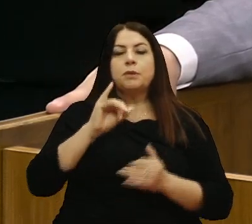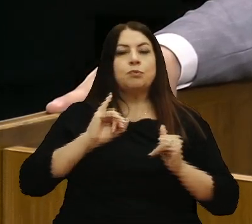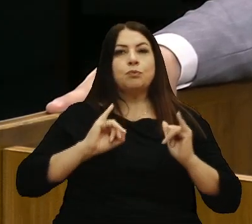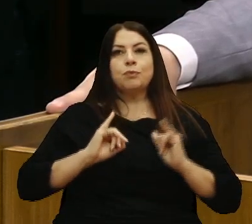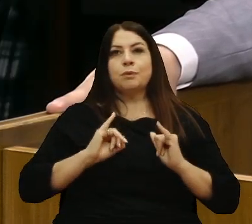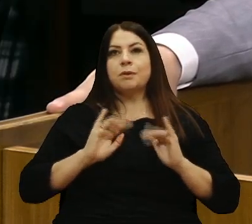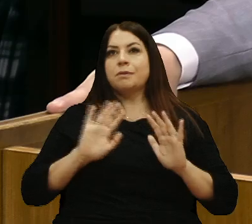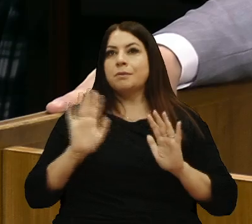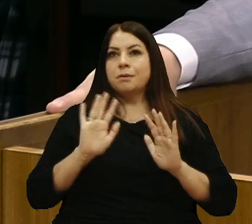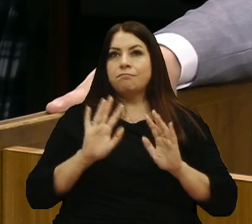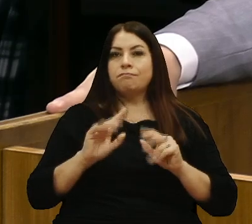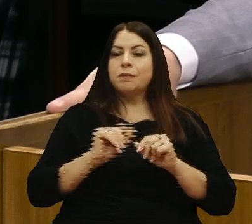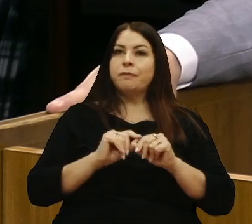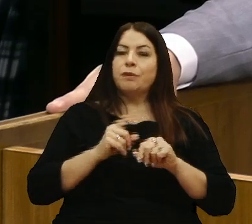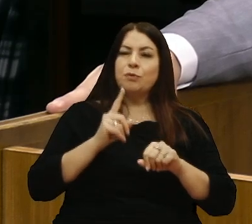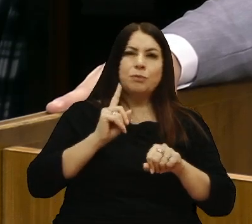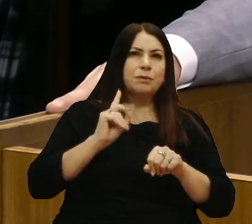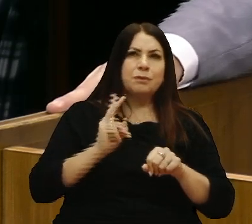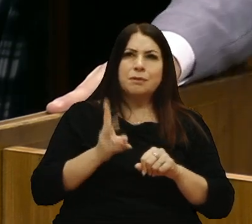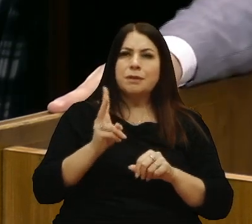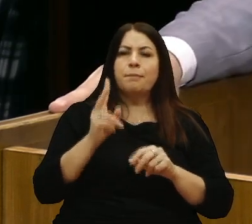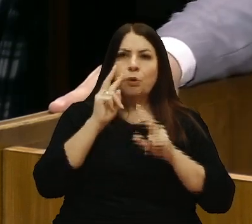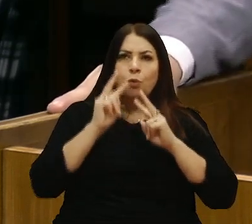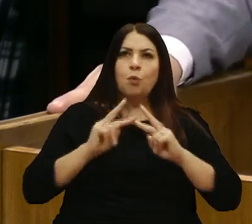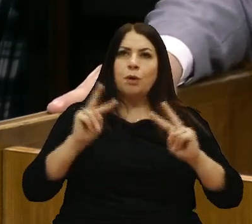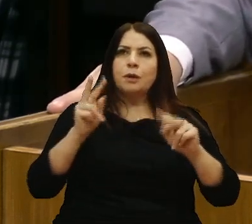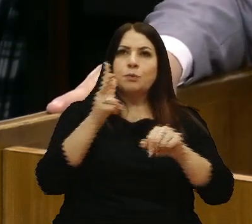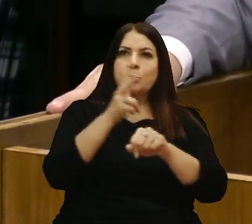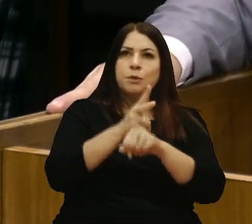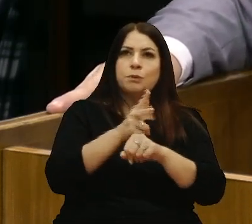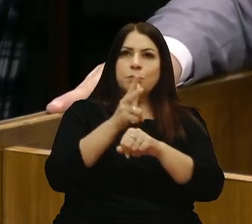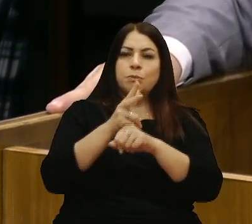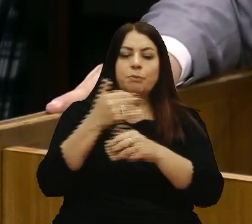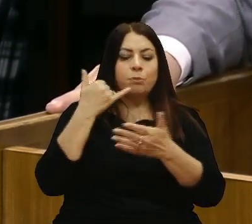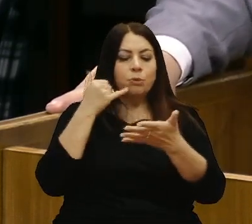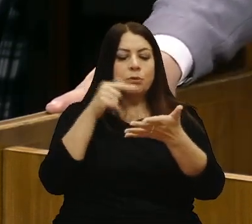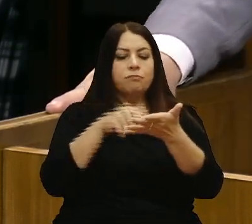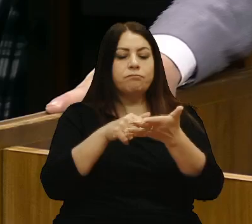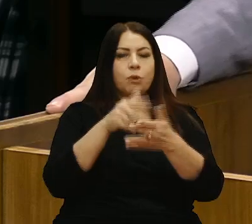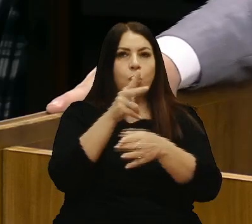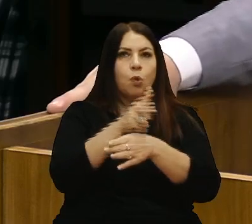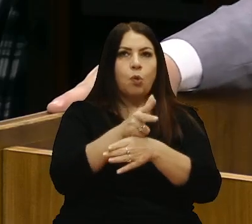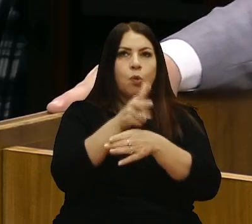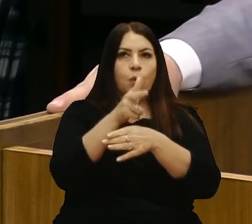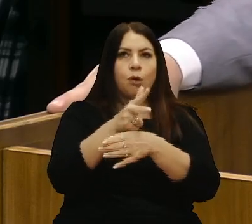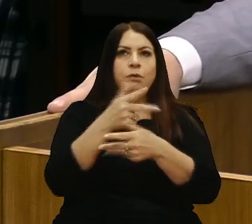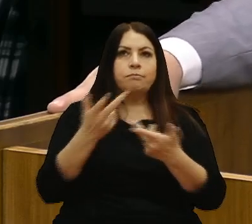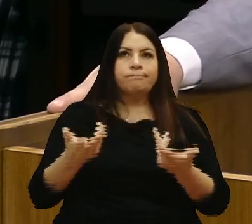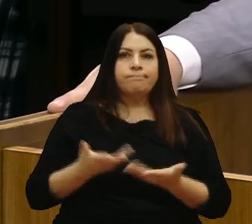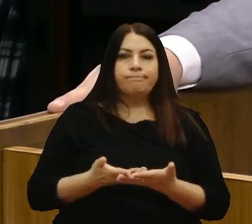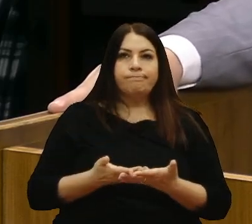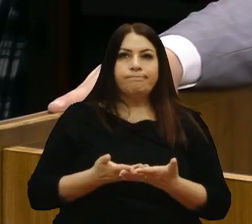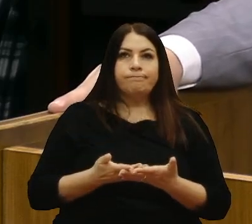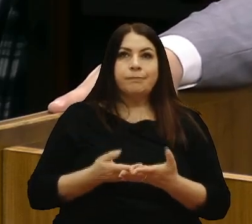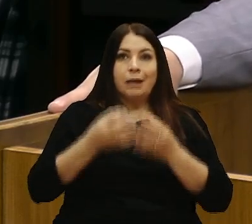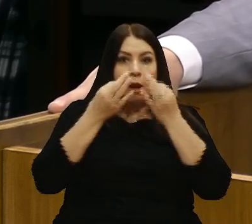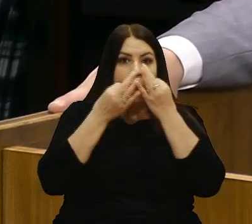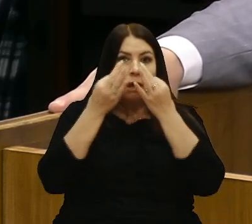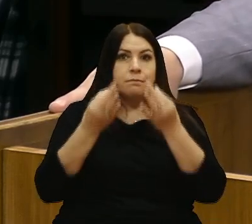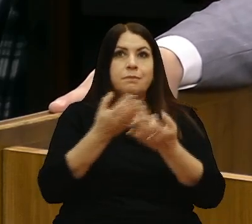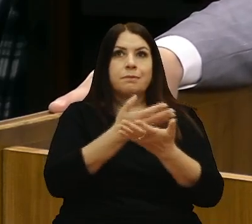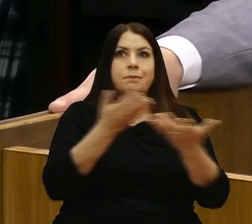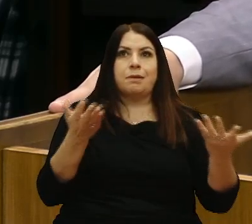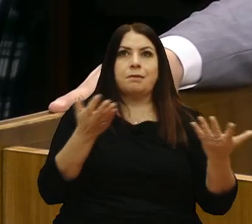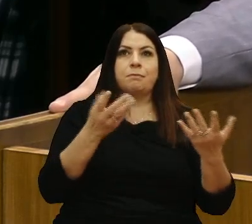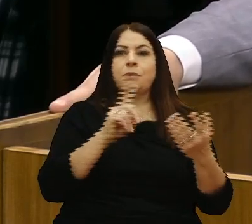descansar. Eu fico o tempo todo olhando as câmeras. Eu pego meu celular, eu fico o tempo todo atento para